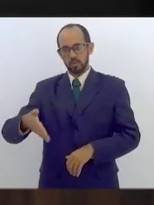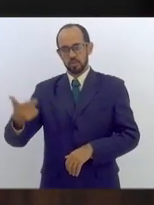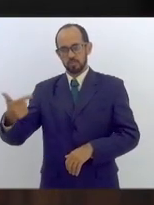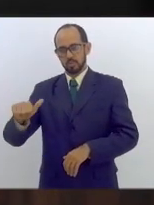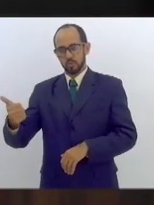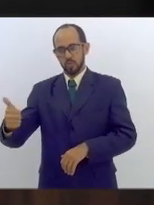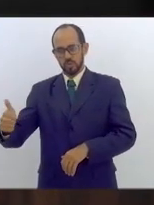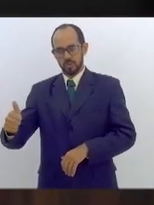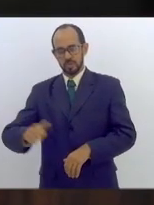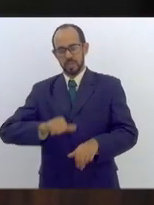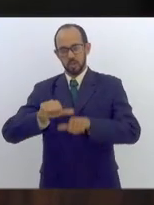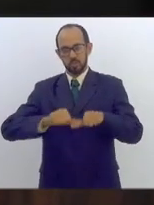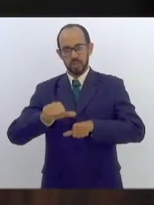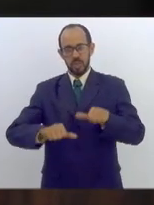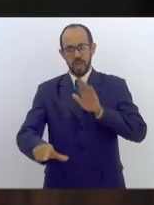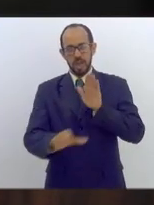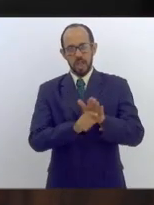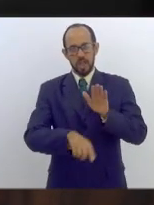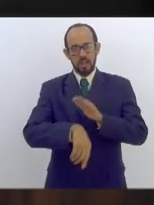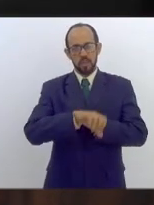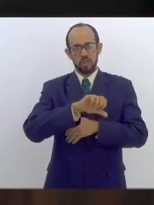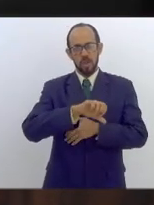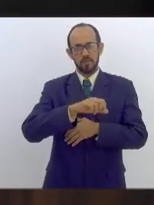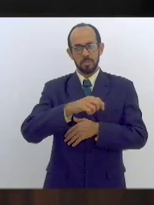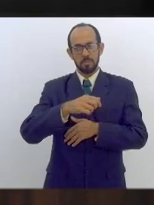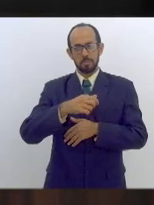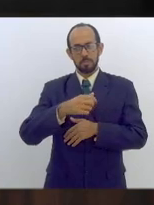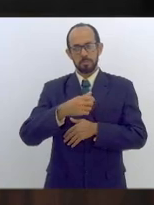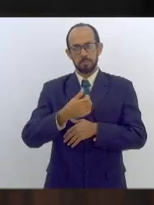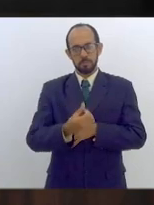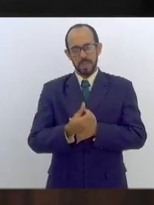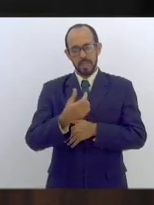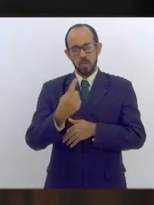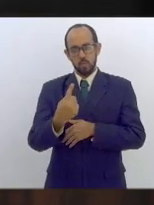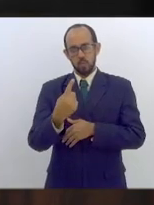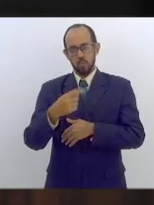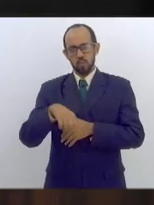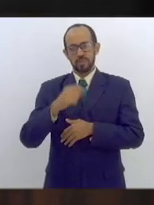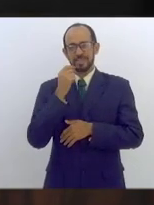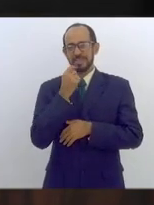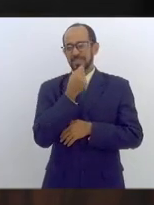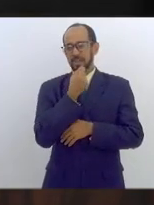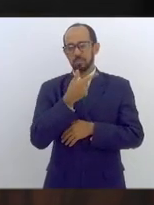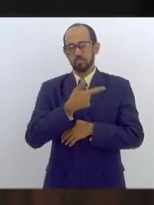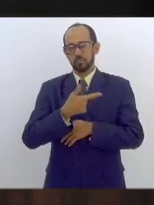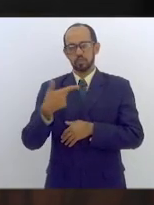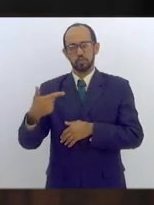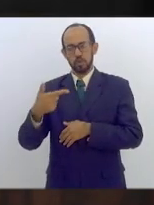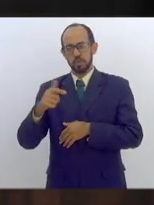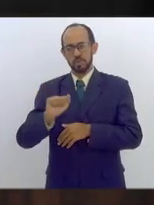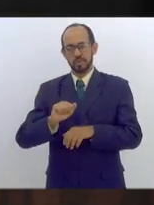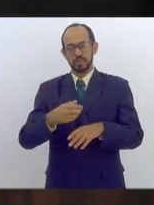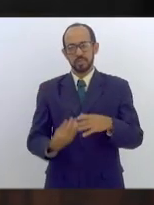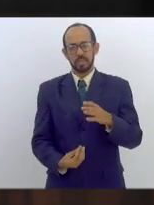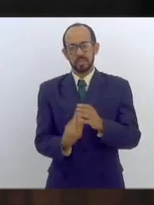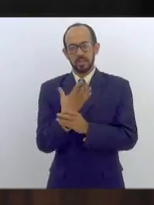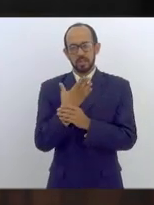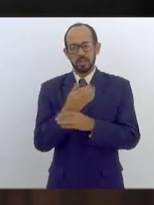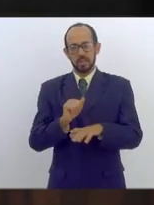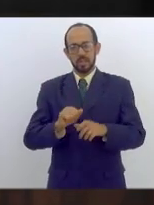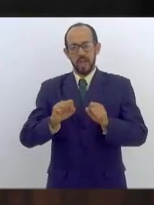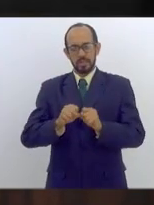Teixeira, que altera a lei 9861 de 22 de setembro de 2022, que assegura as famílias de baixa renda que